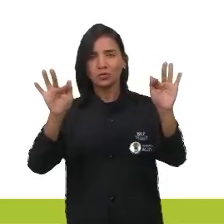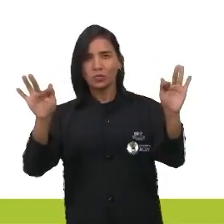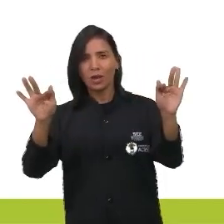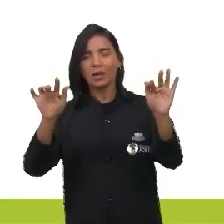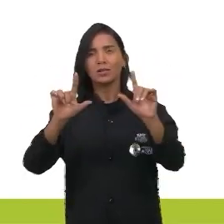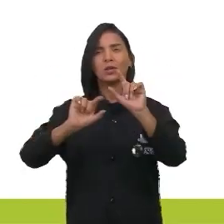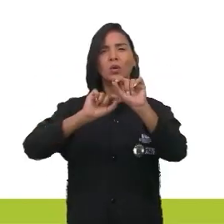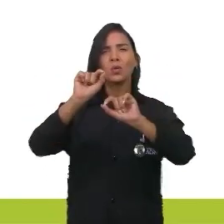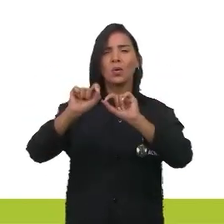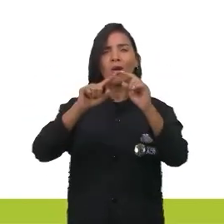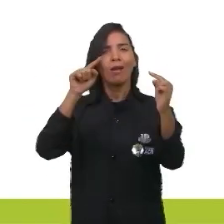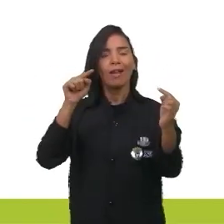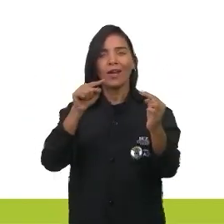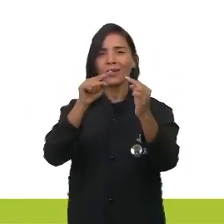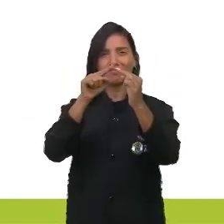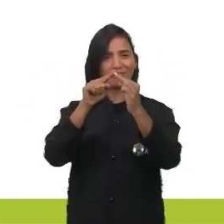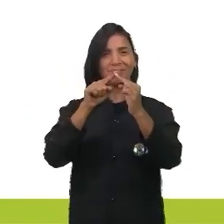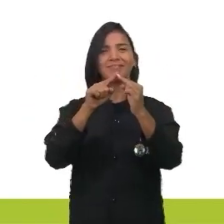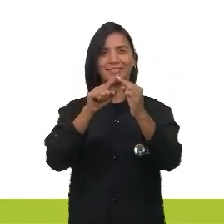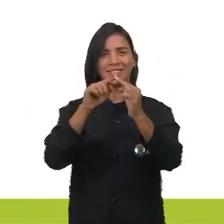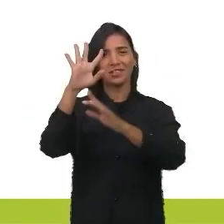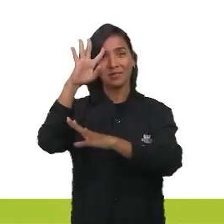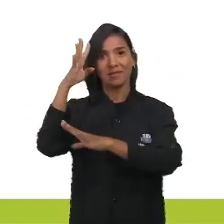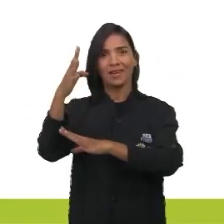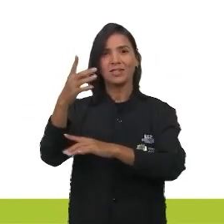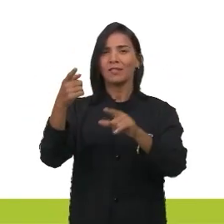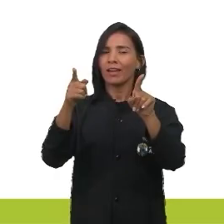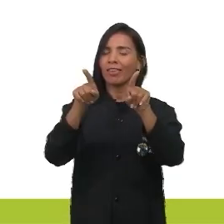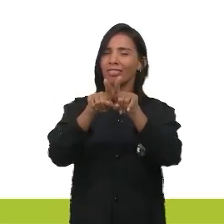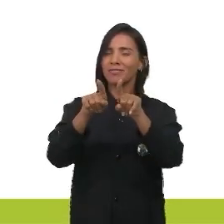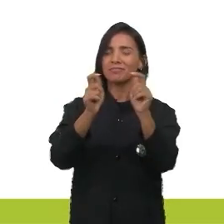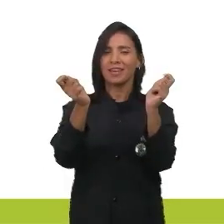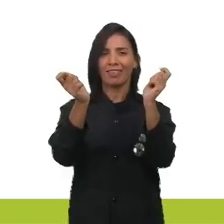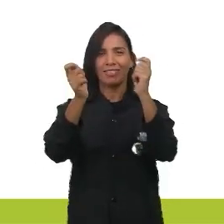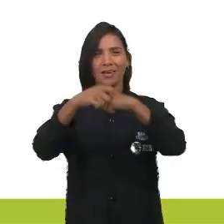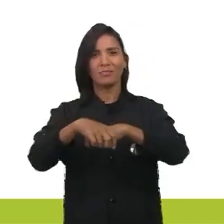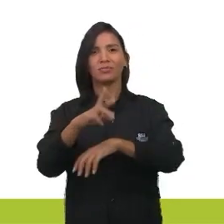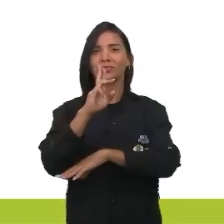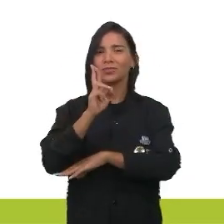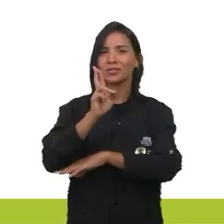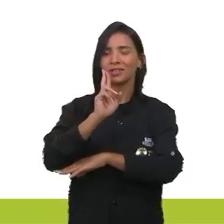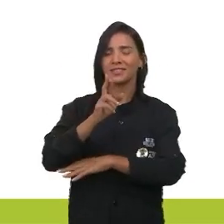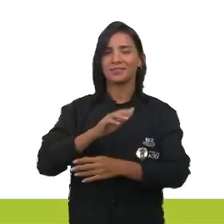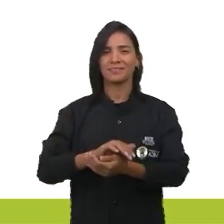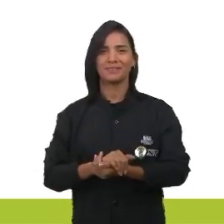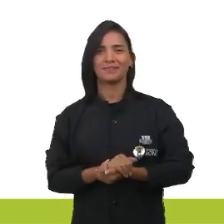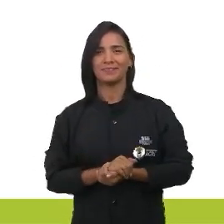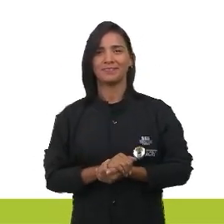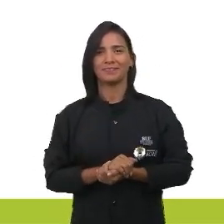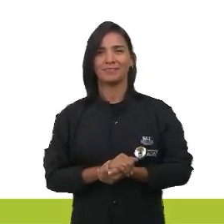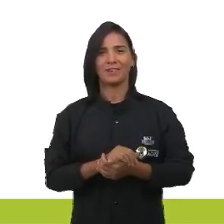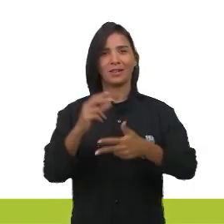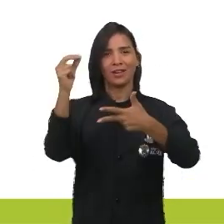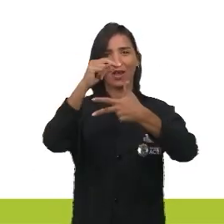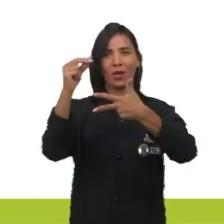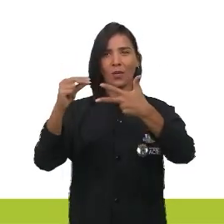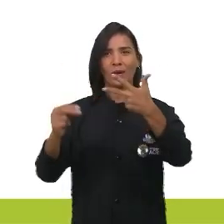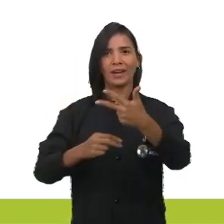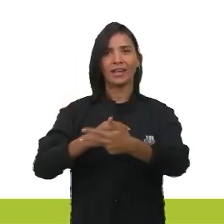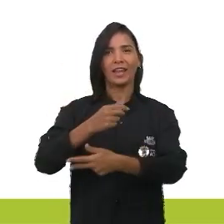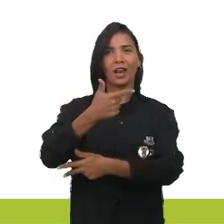da questão e ainda das possibilidades de respostas. Enem